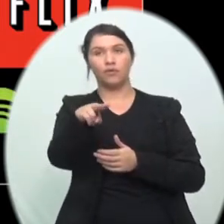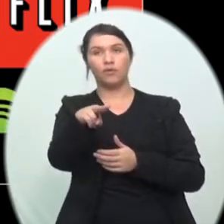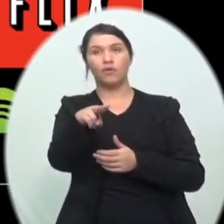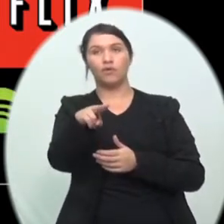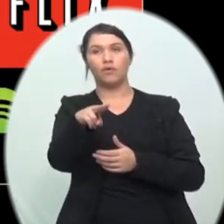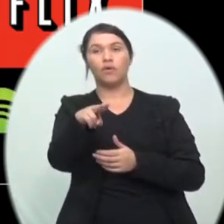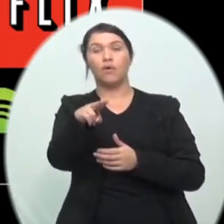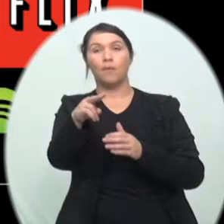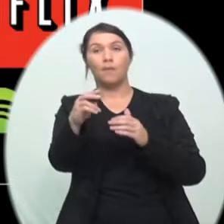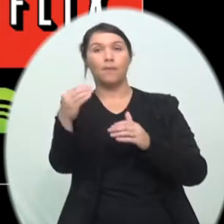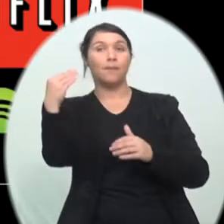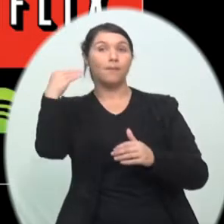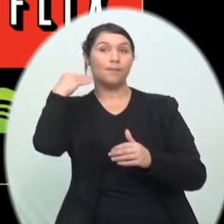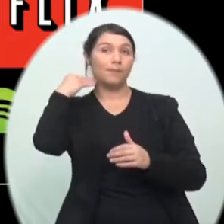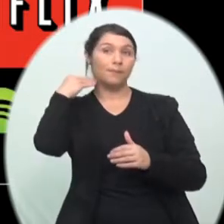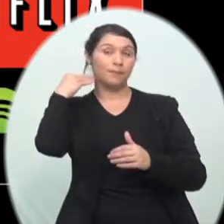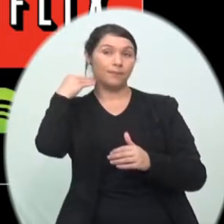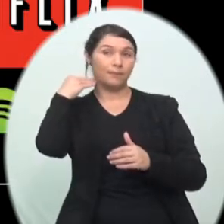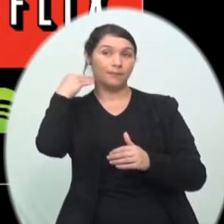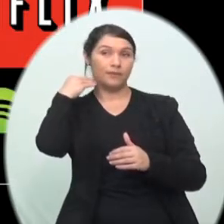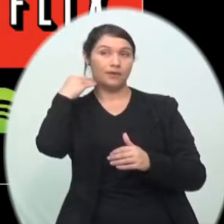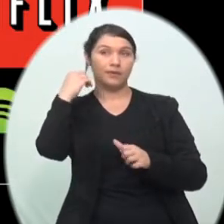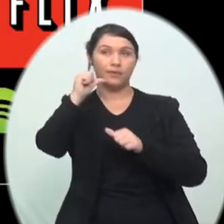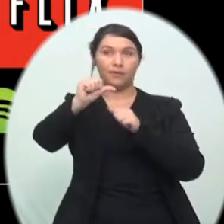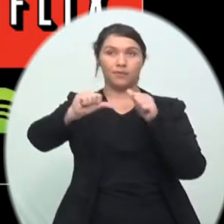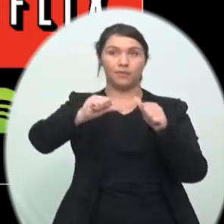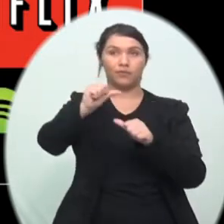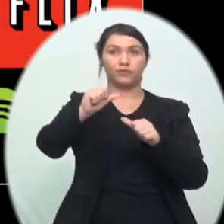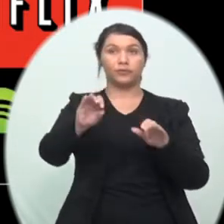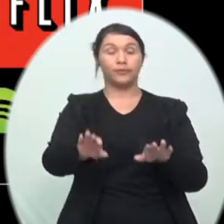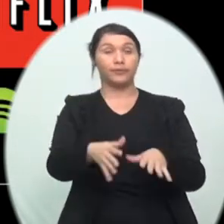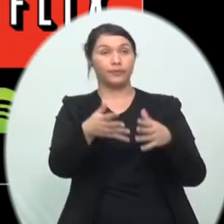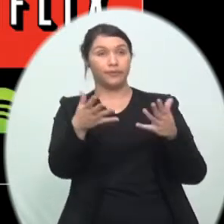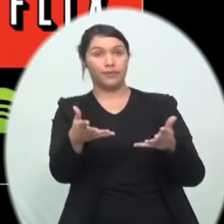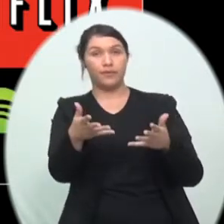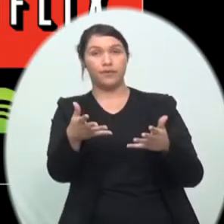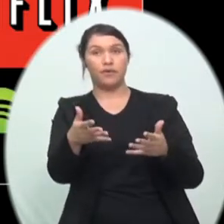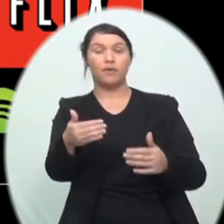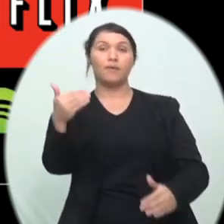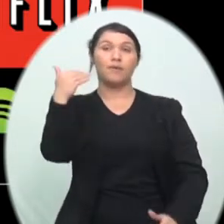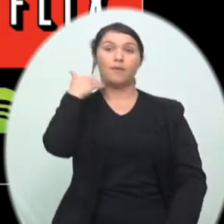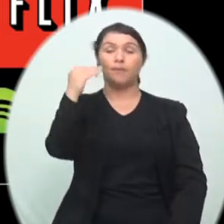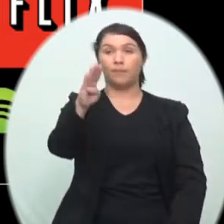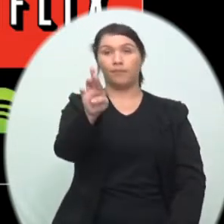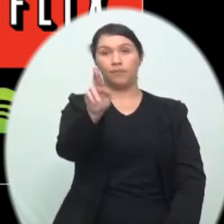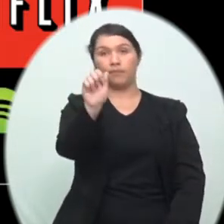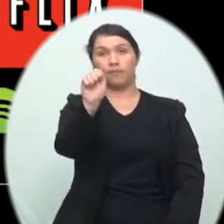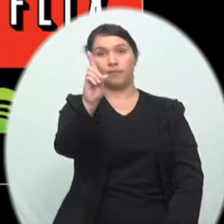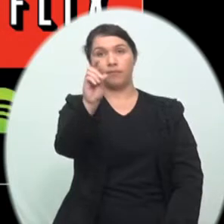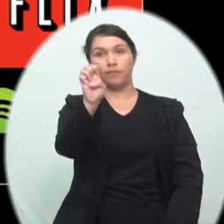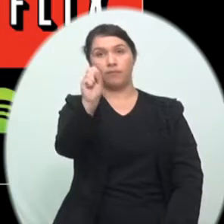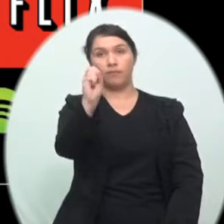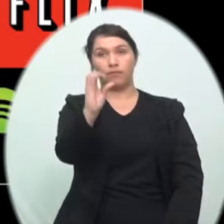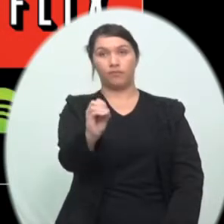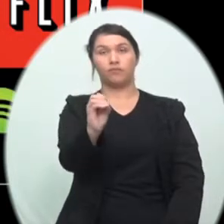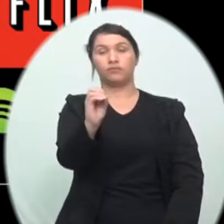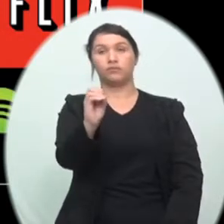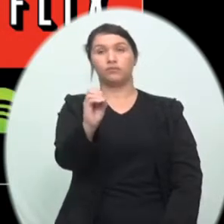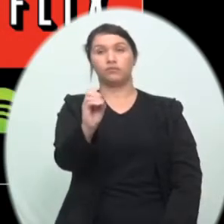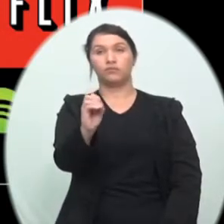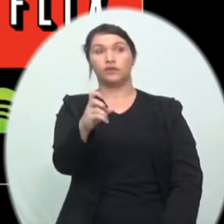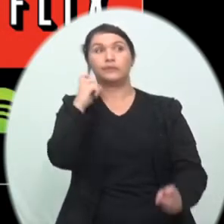de banco. Ou seja, o Bradesco está preocupado com esse tipo de aplicativo que eu não preciso mais ir em